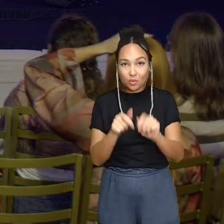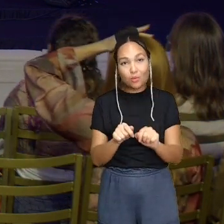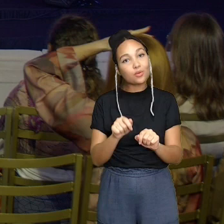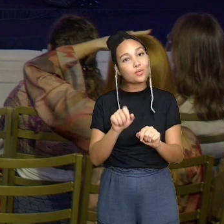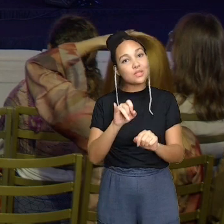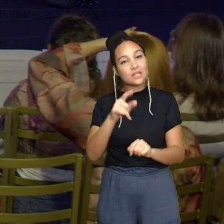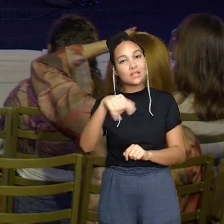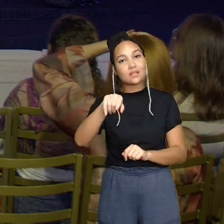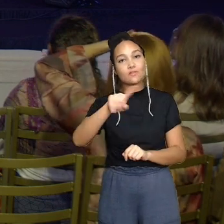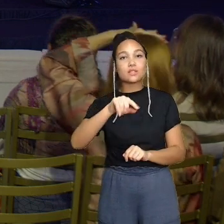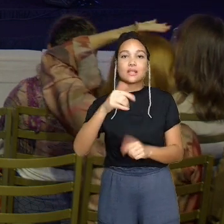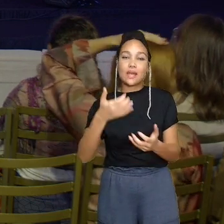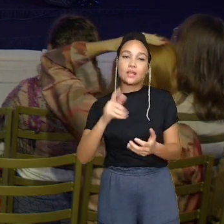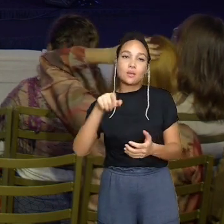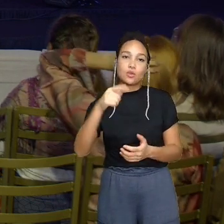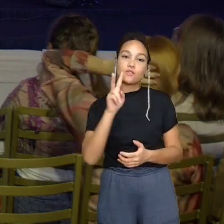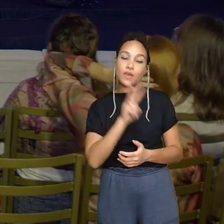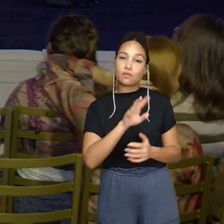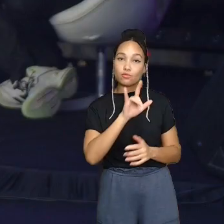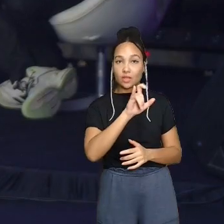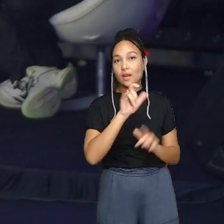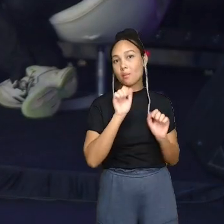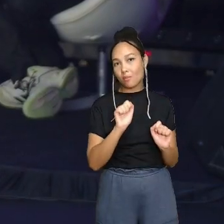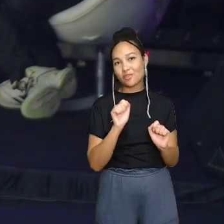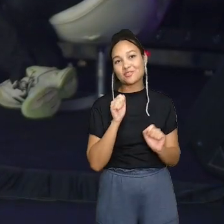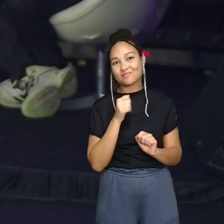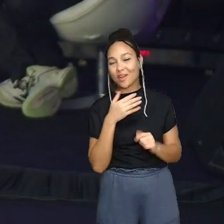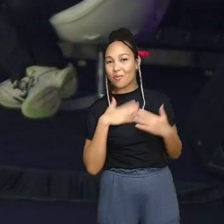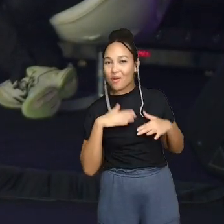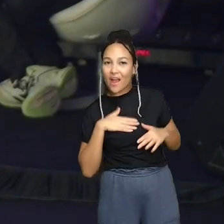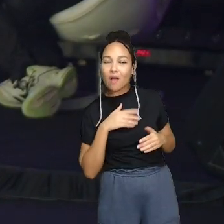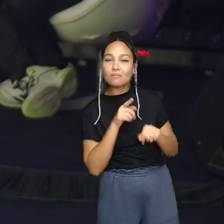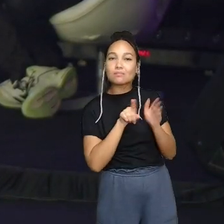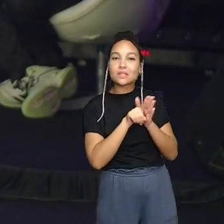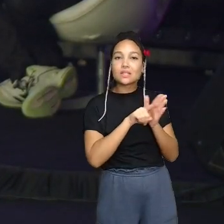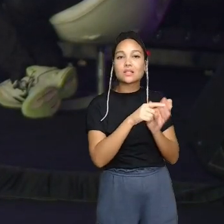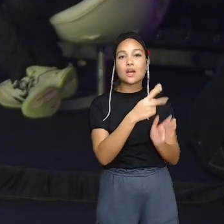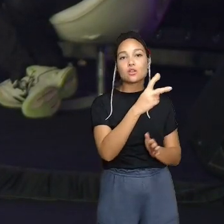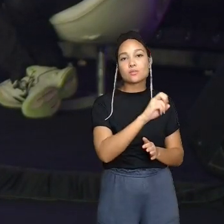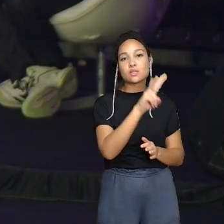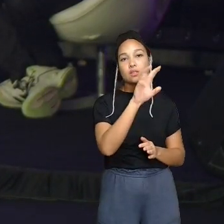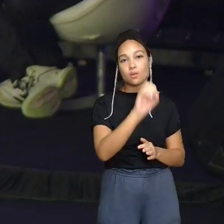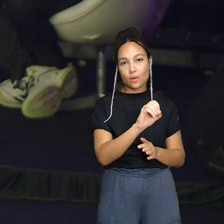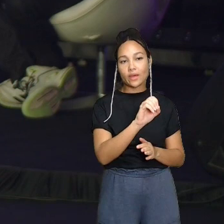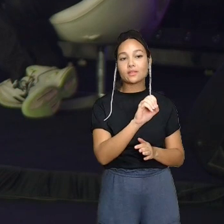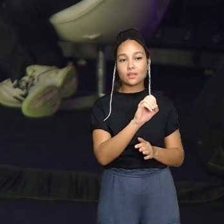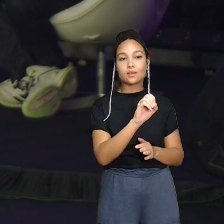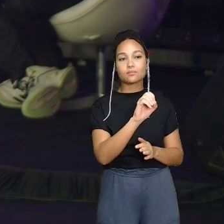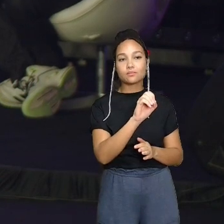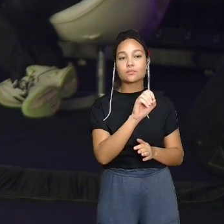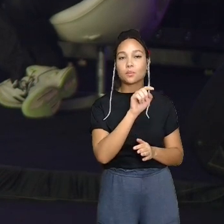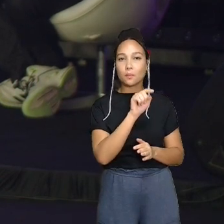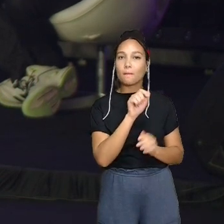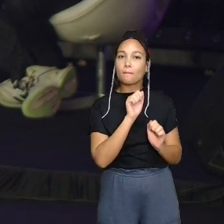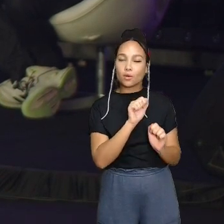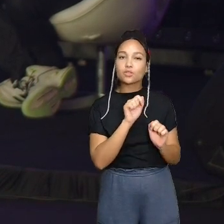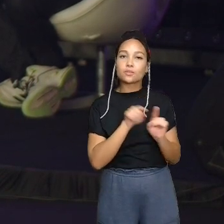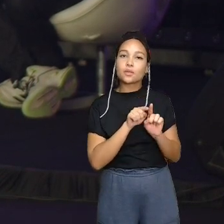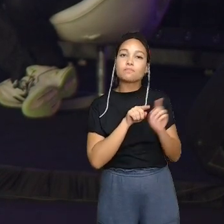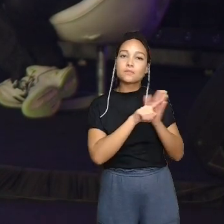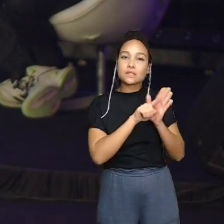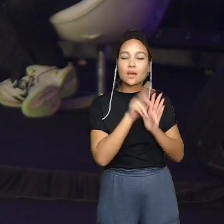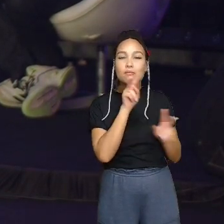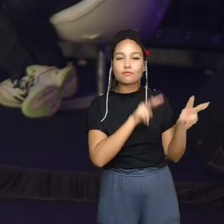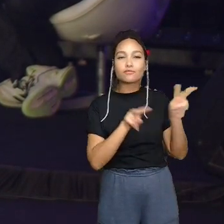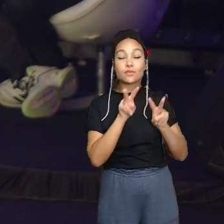no Instagram com calma, pode pesquisar lá 2050 que vai achar uma fotinha roxa e tal, mas a gente vai ao longo do tempo